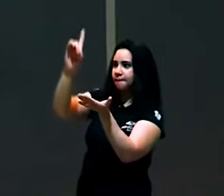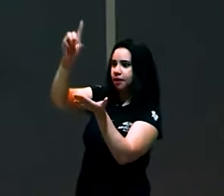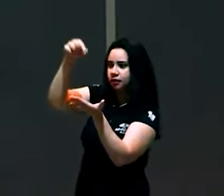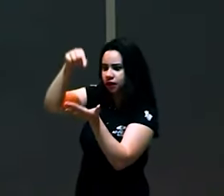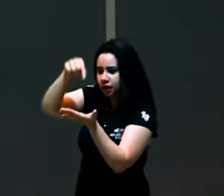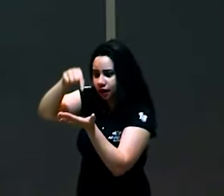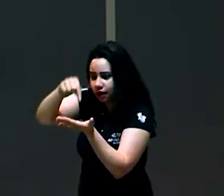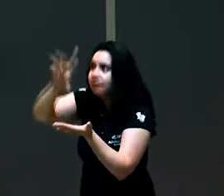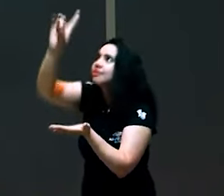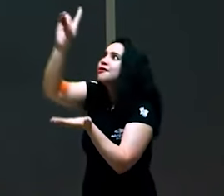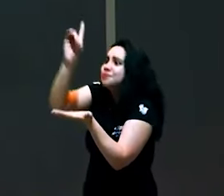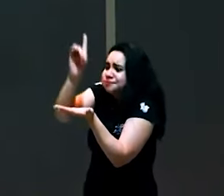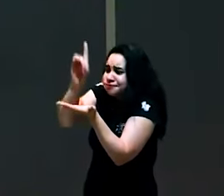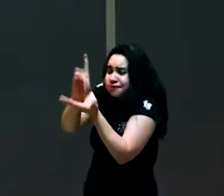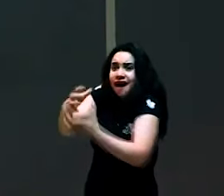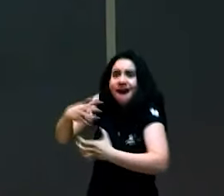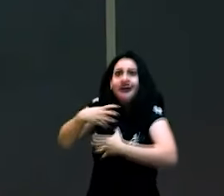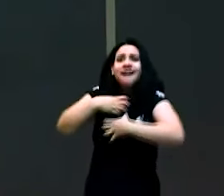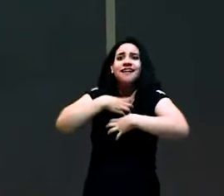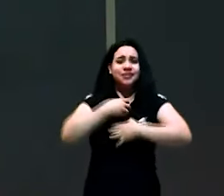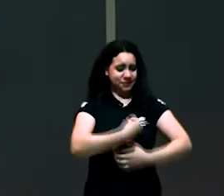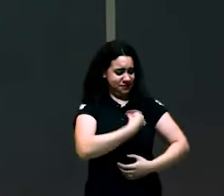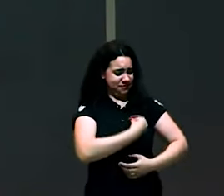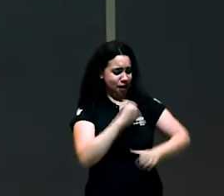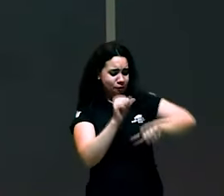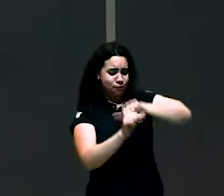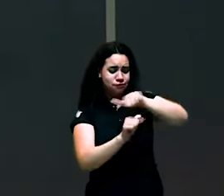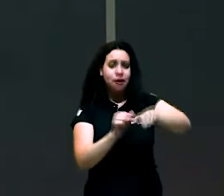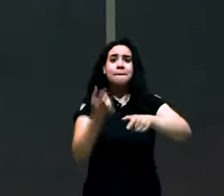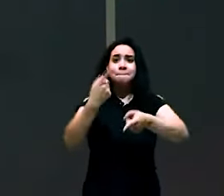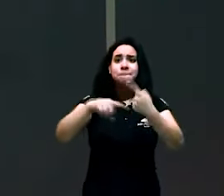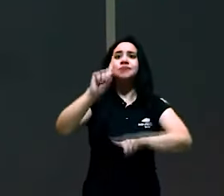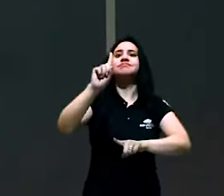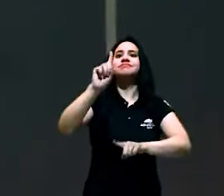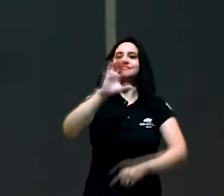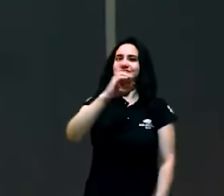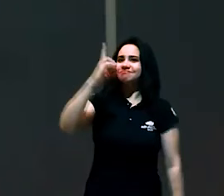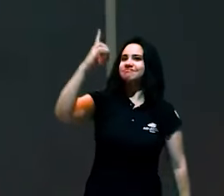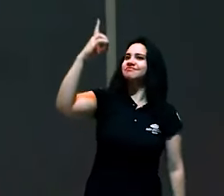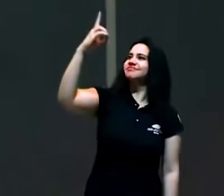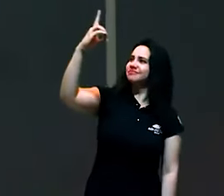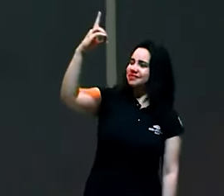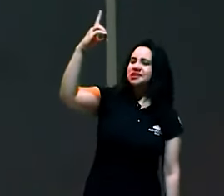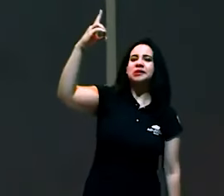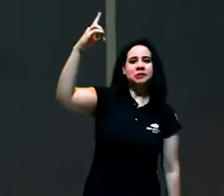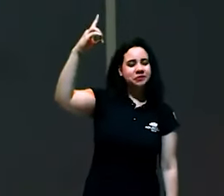Bíblia, amados irmãos, a sua vida mudou. Quando ele teve o encontro com o Espírito Santo do